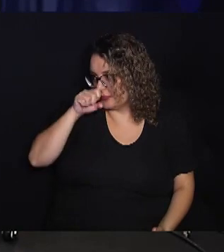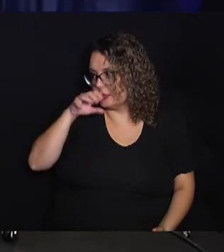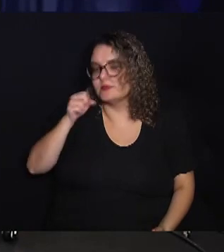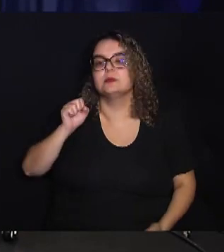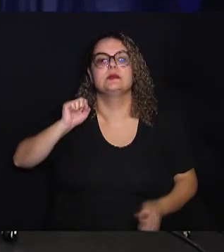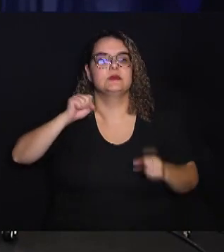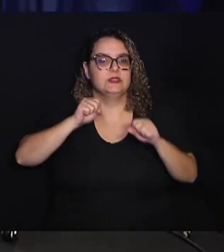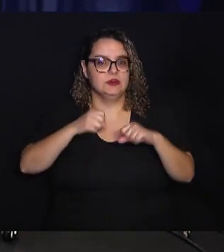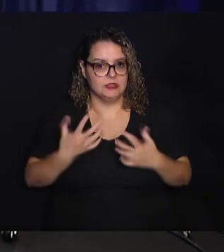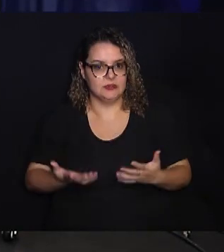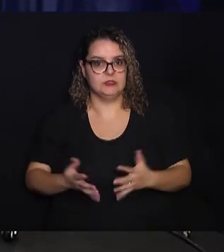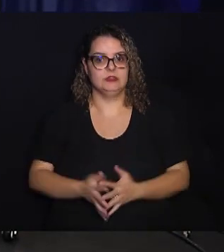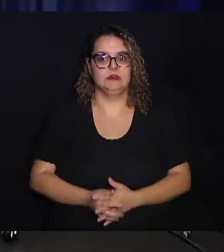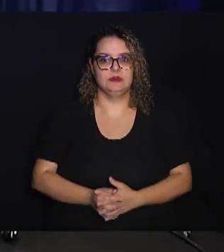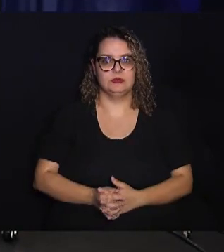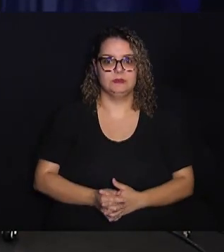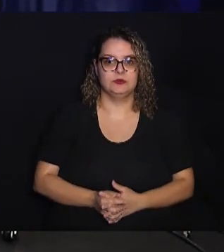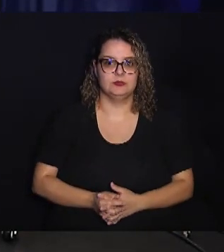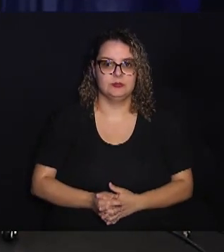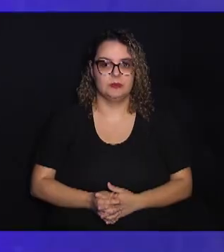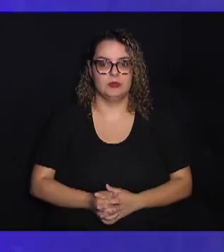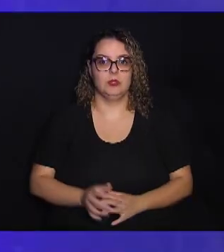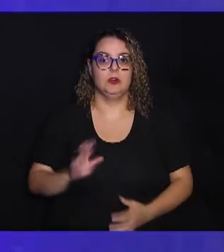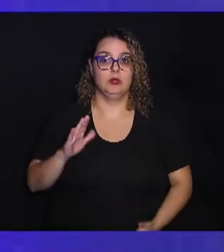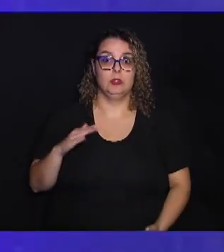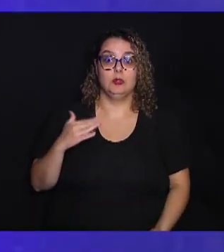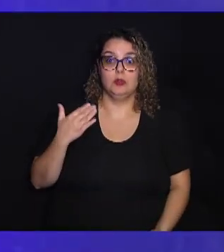e tal. cheiro, né? Então, quando